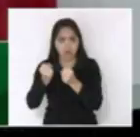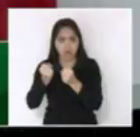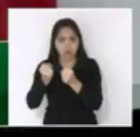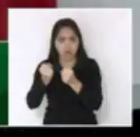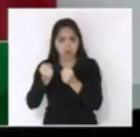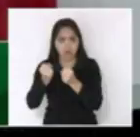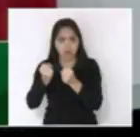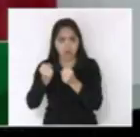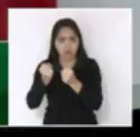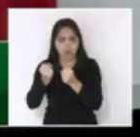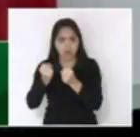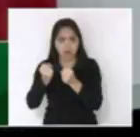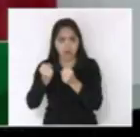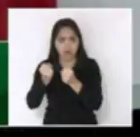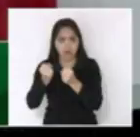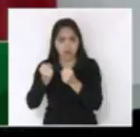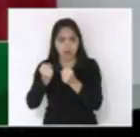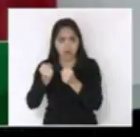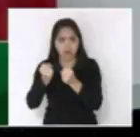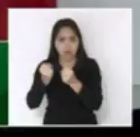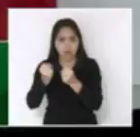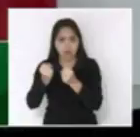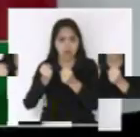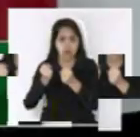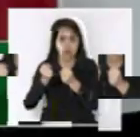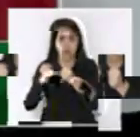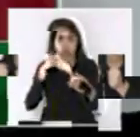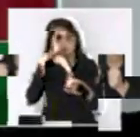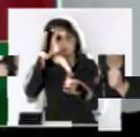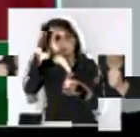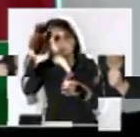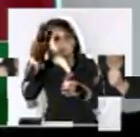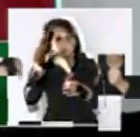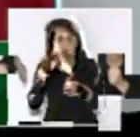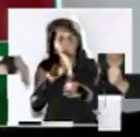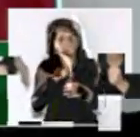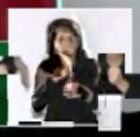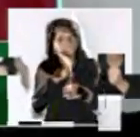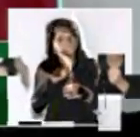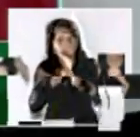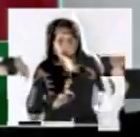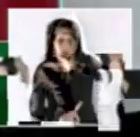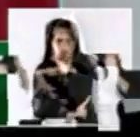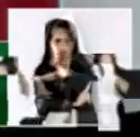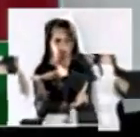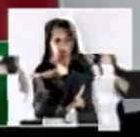é um resolver o problema com uma ponte que é